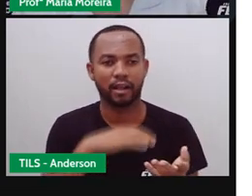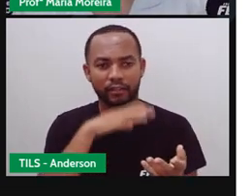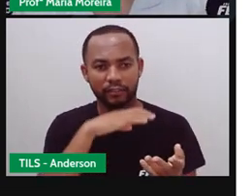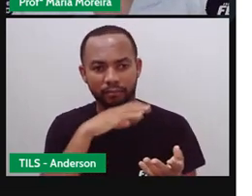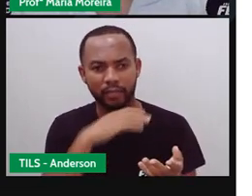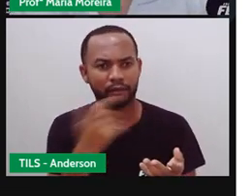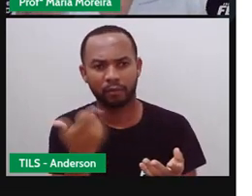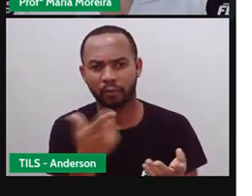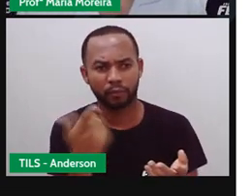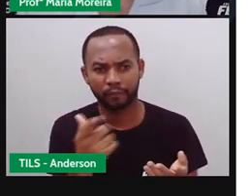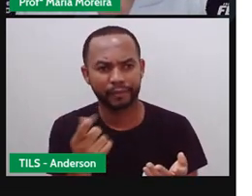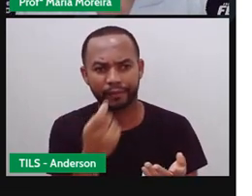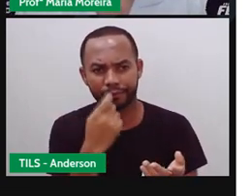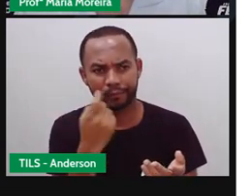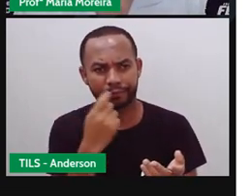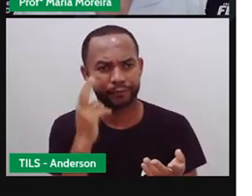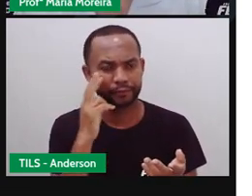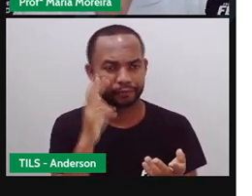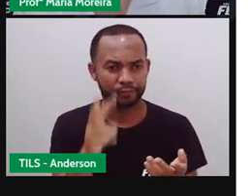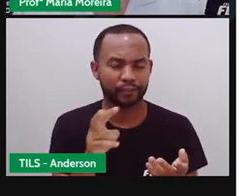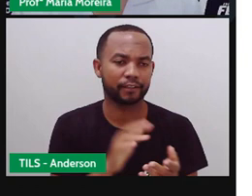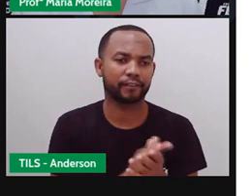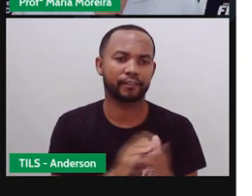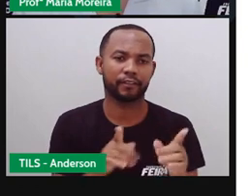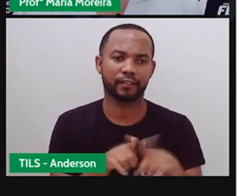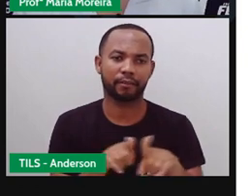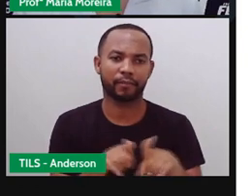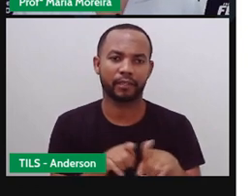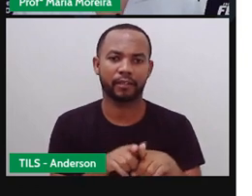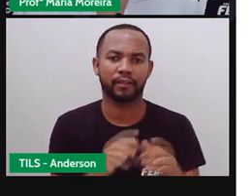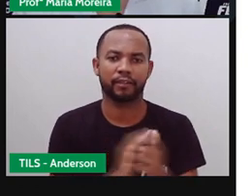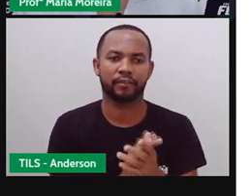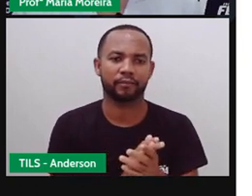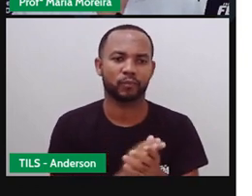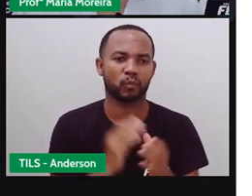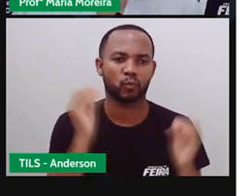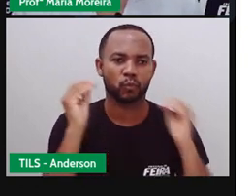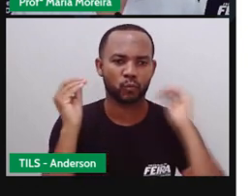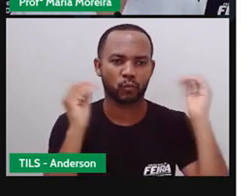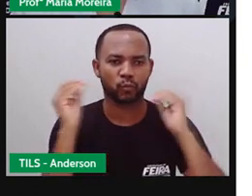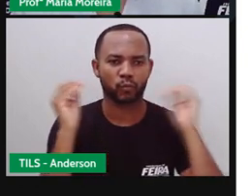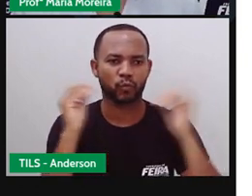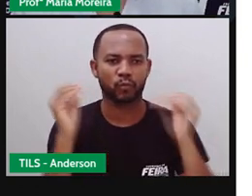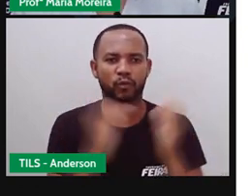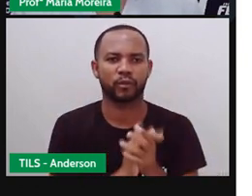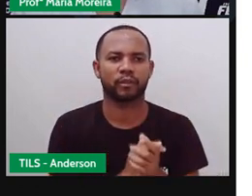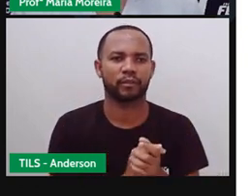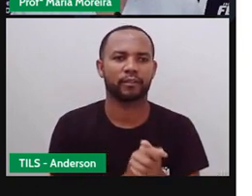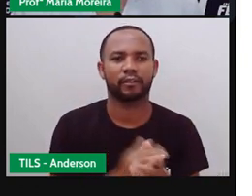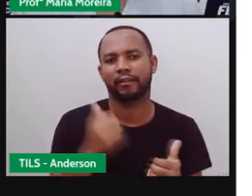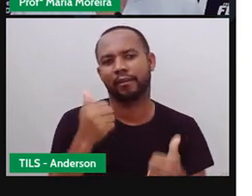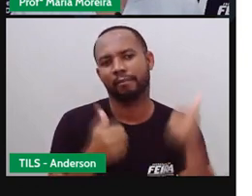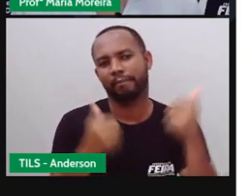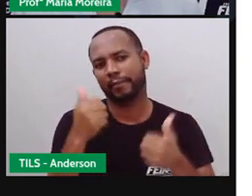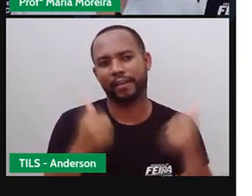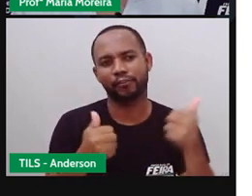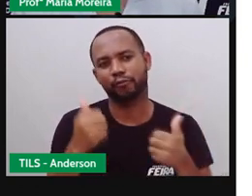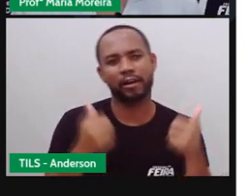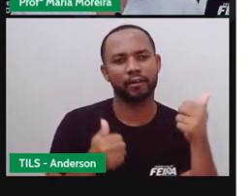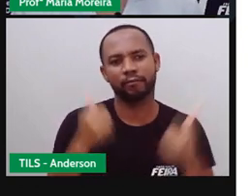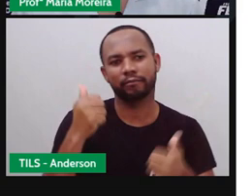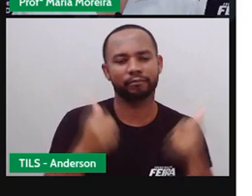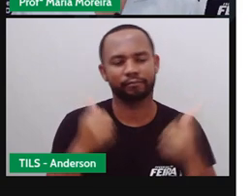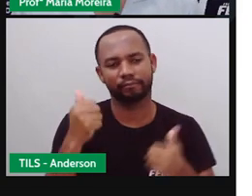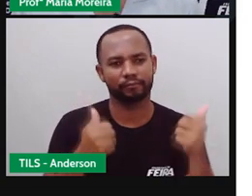dois tá então vamos voltar aqui para nossa despedida você tem beijinho só mandar o Janderson se algum dos seus alunos